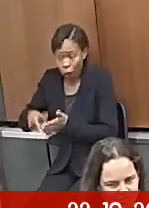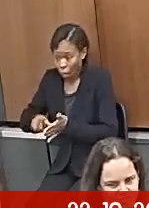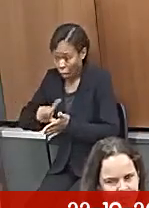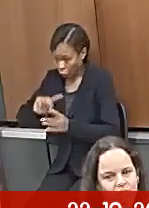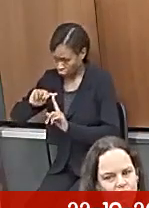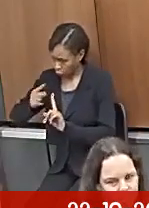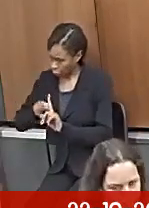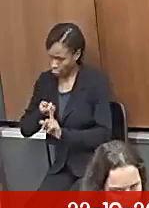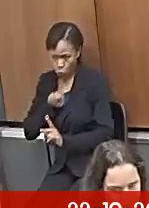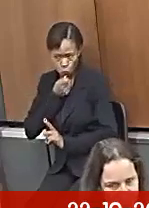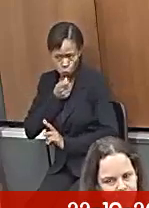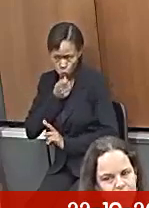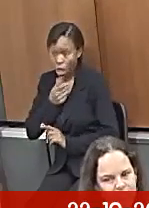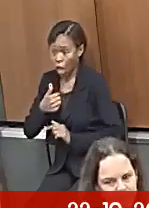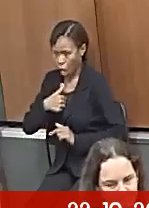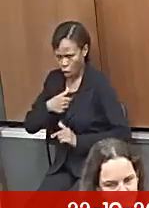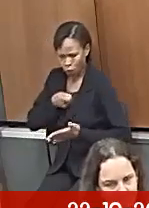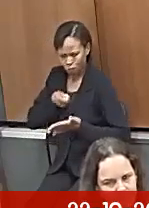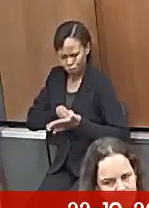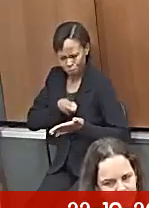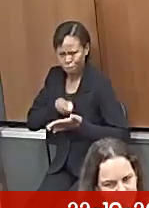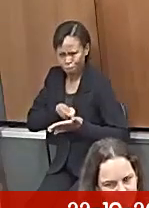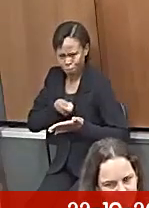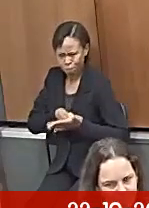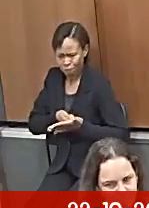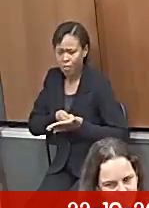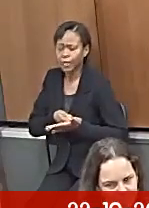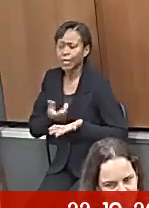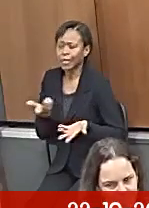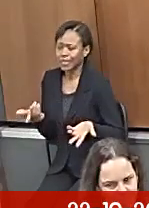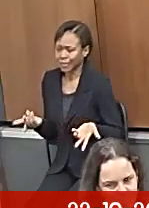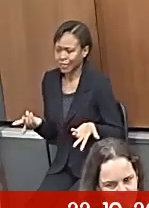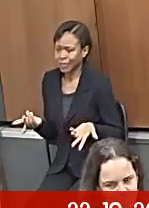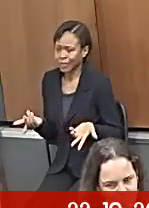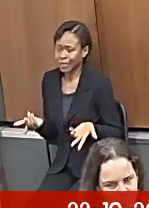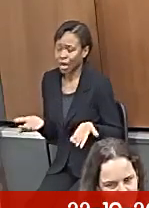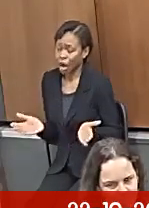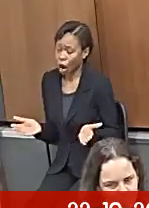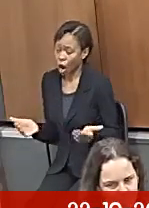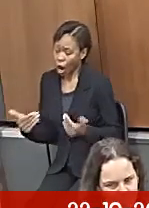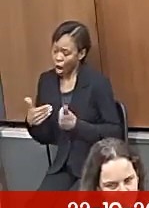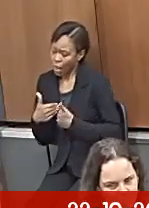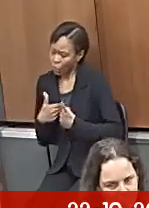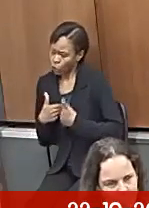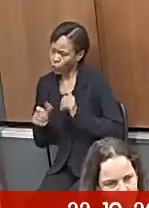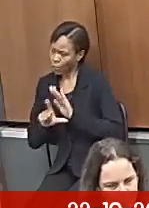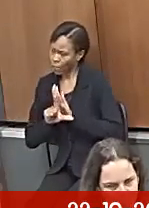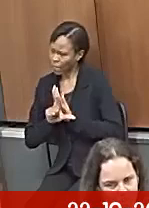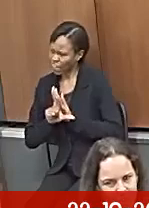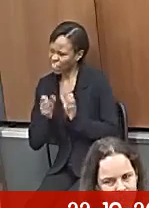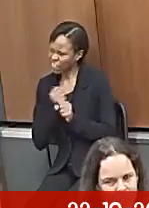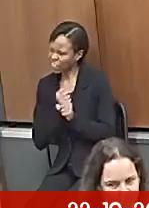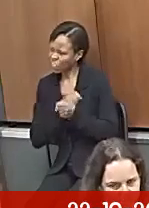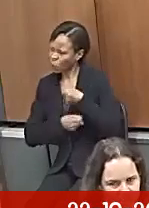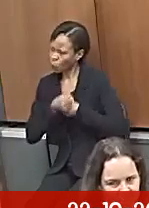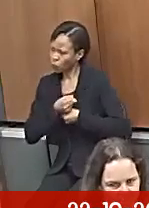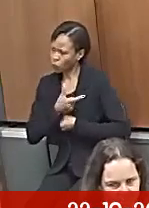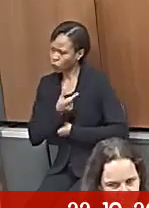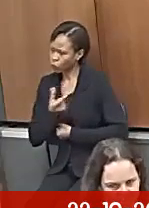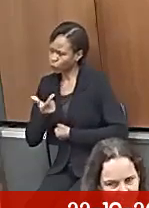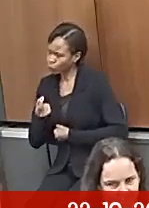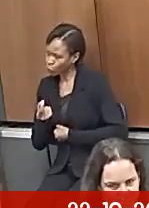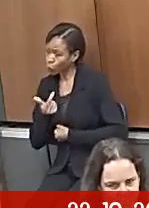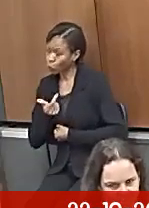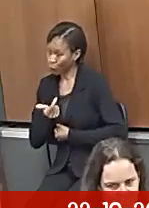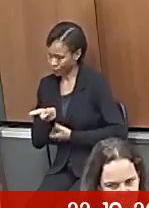eu já estava nessa militância. A lei do autismo é desde 2012, até ela